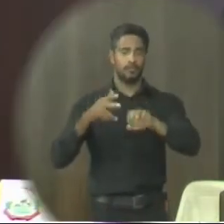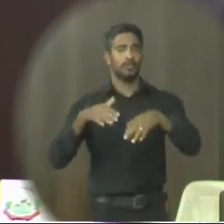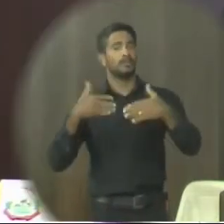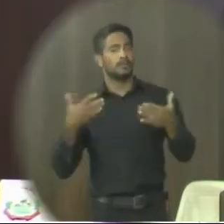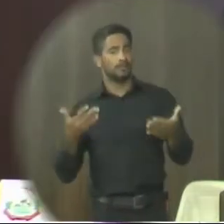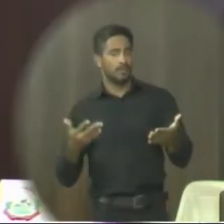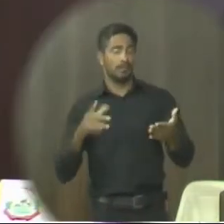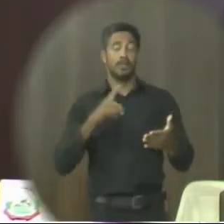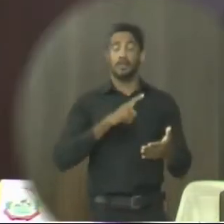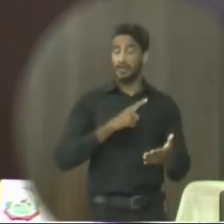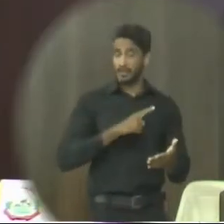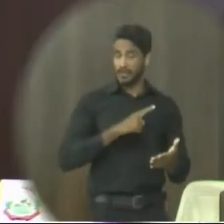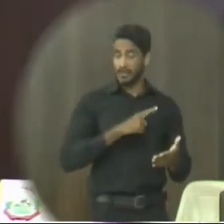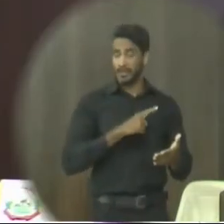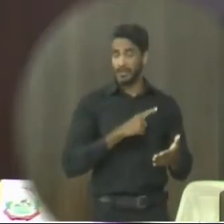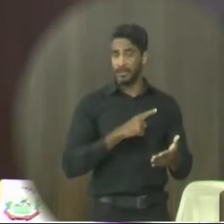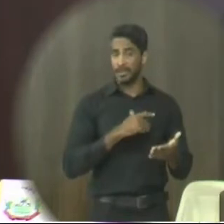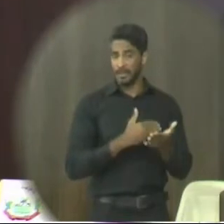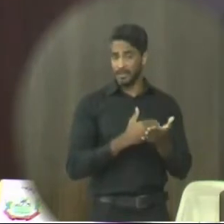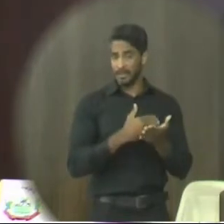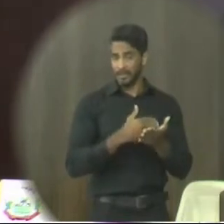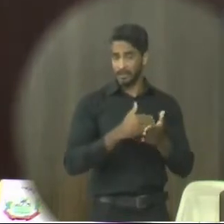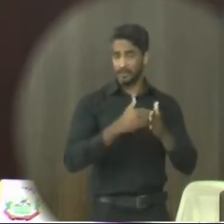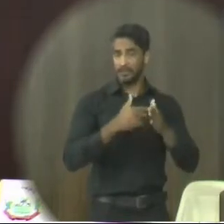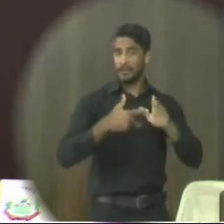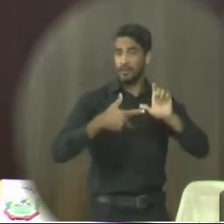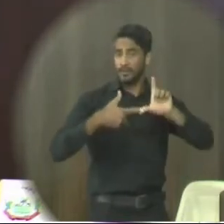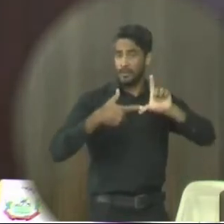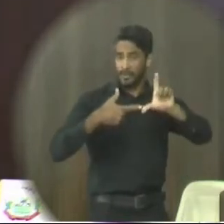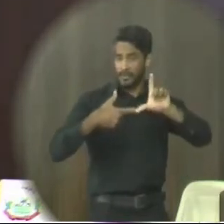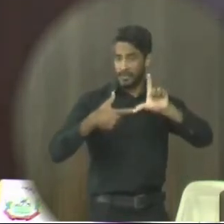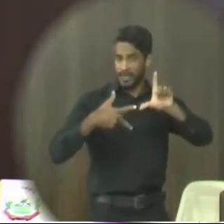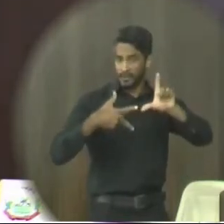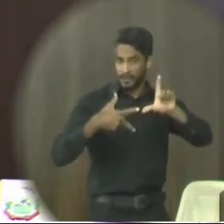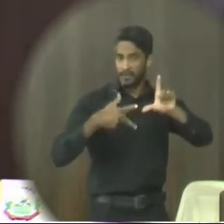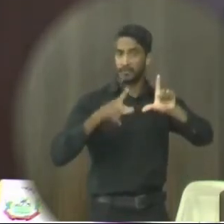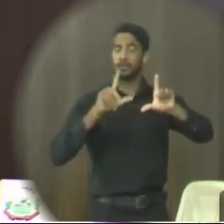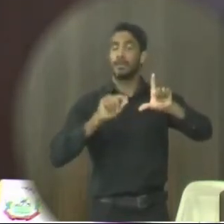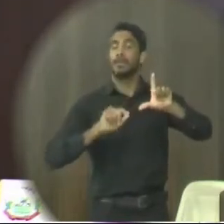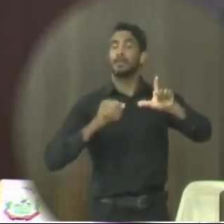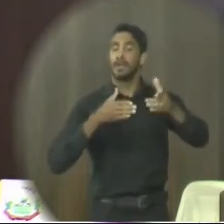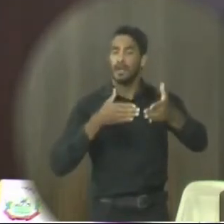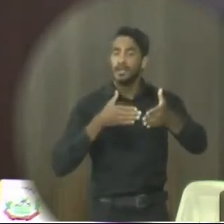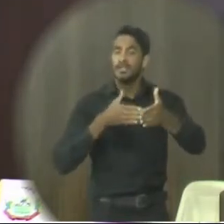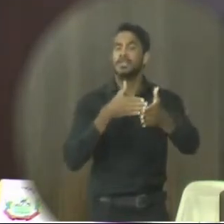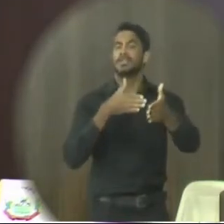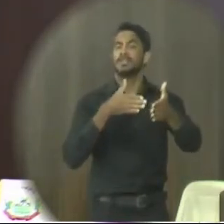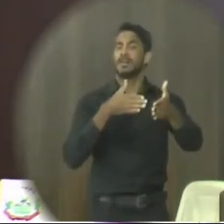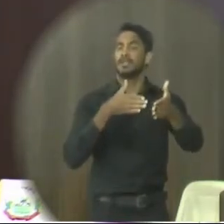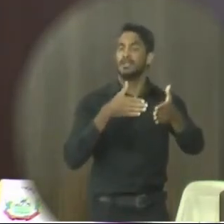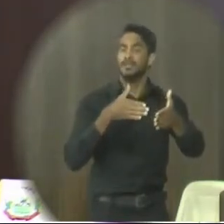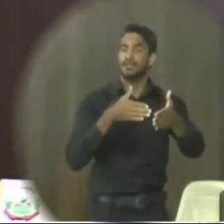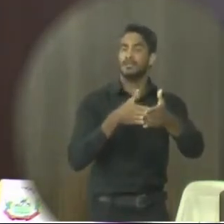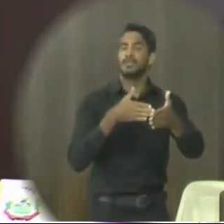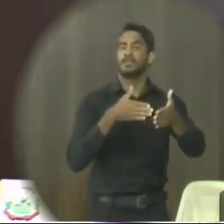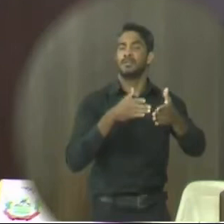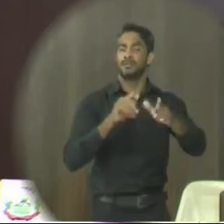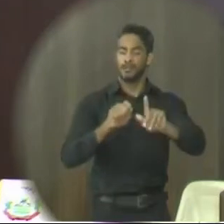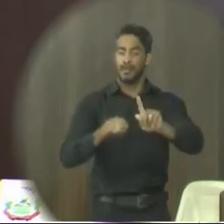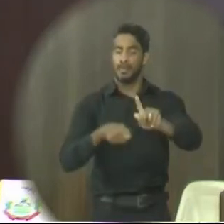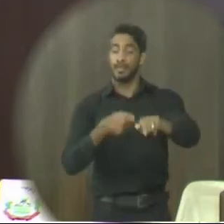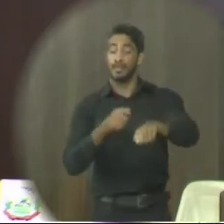que iniciativa do Legislativo, nesse caso, invadiu-se as esferas da